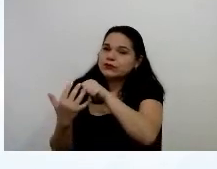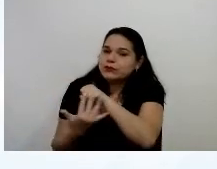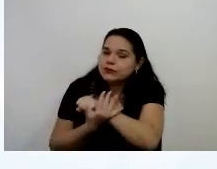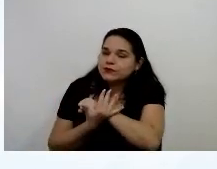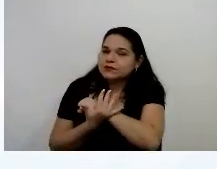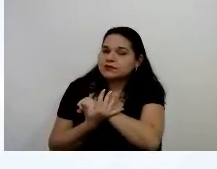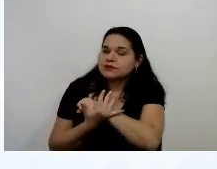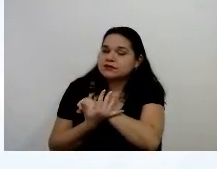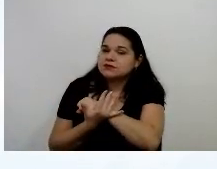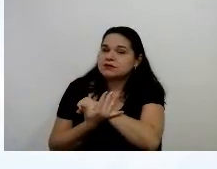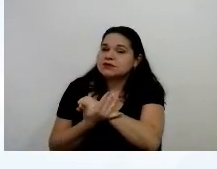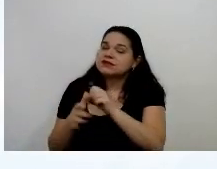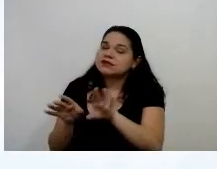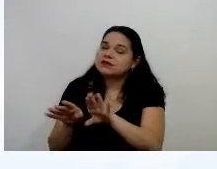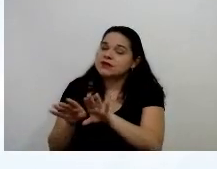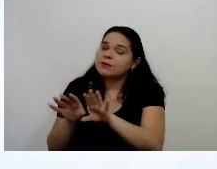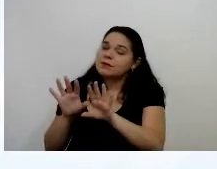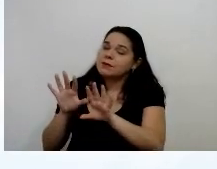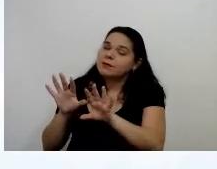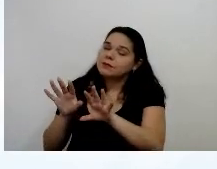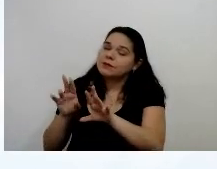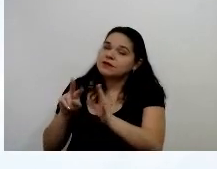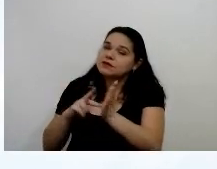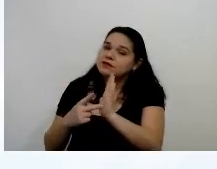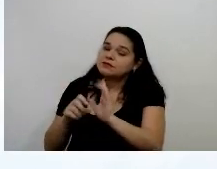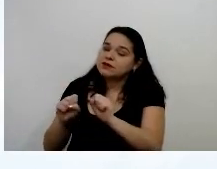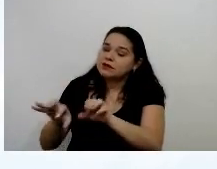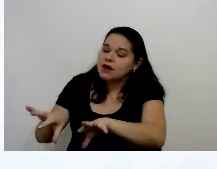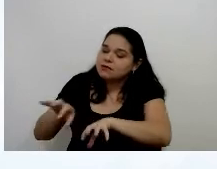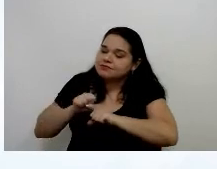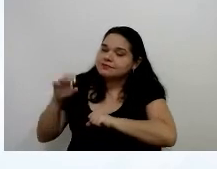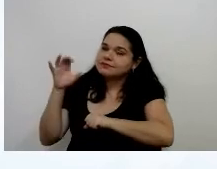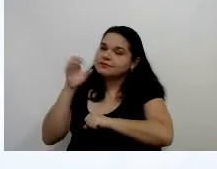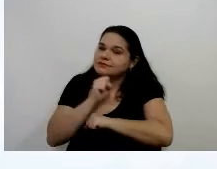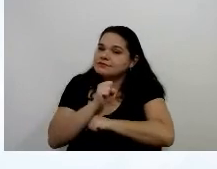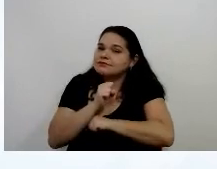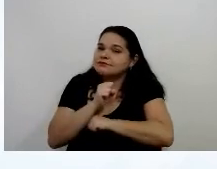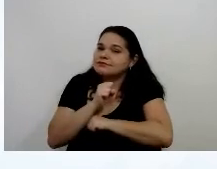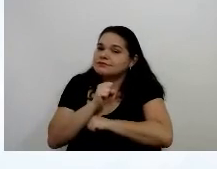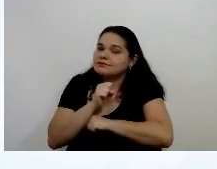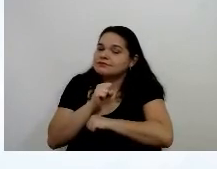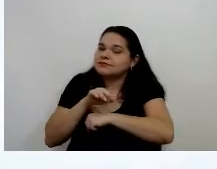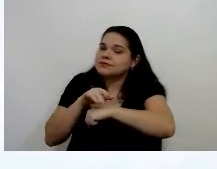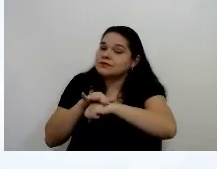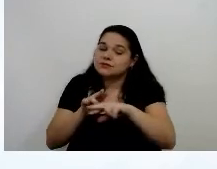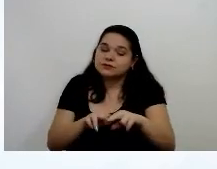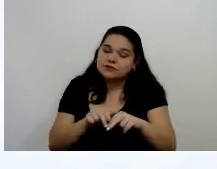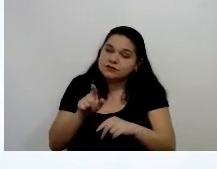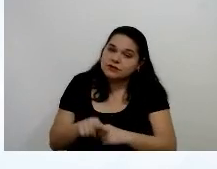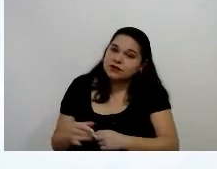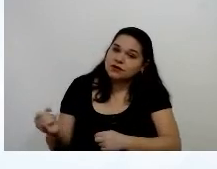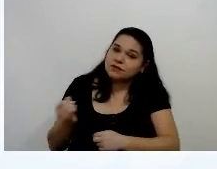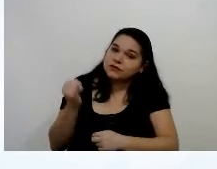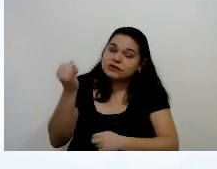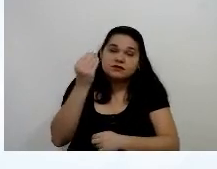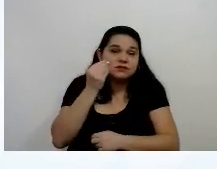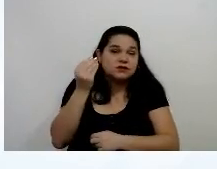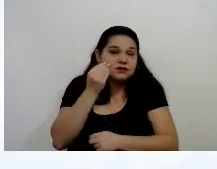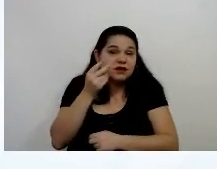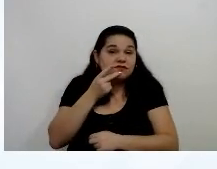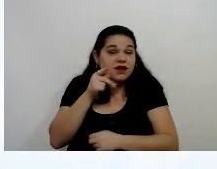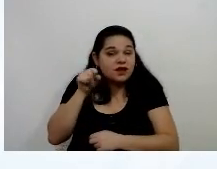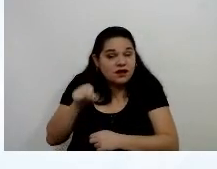o risco de adquirir a Covid dentro desses ambientes. Por isso, a importância que nós temos de tentar tratar